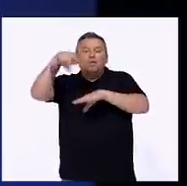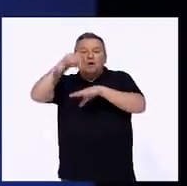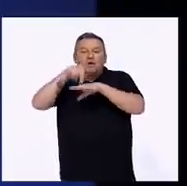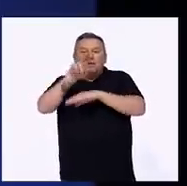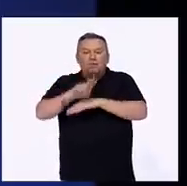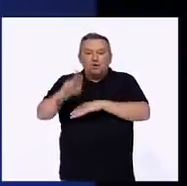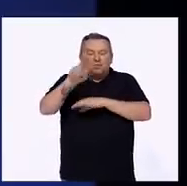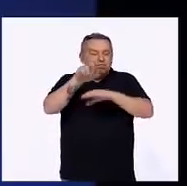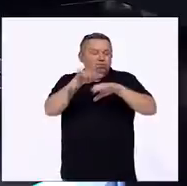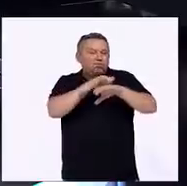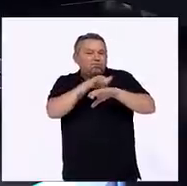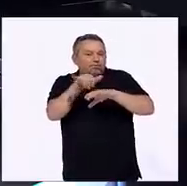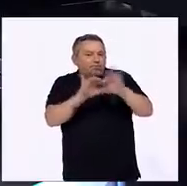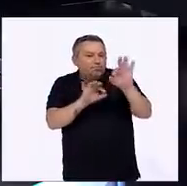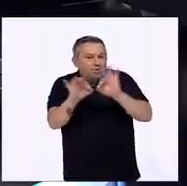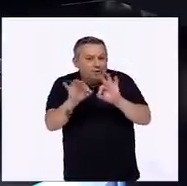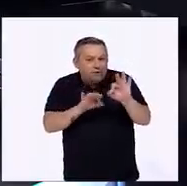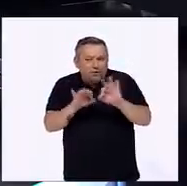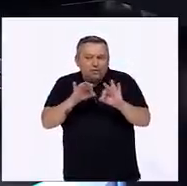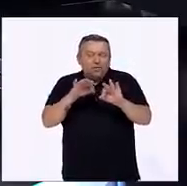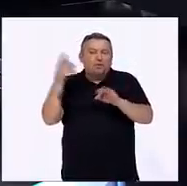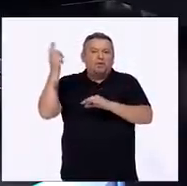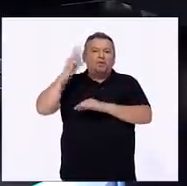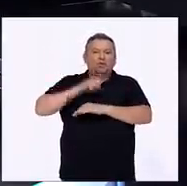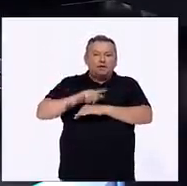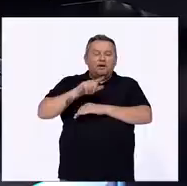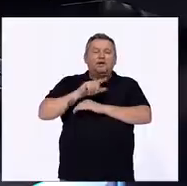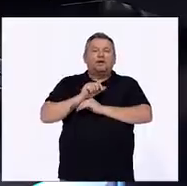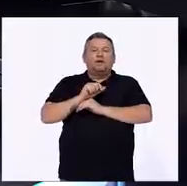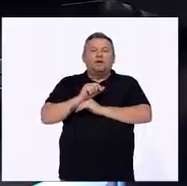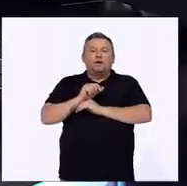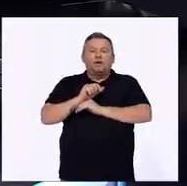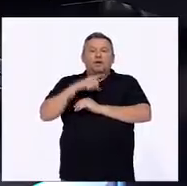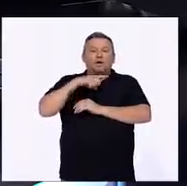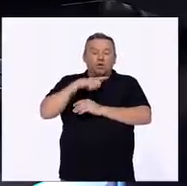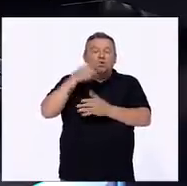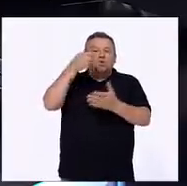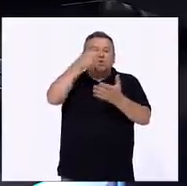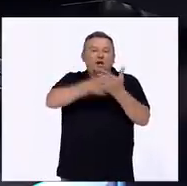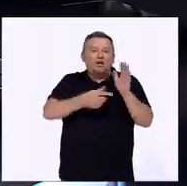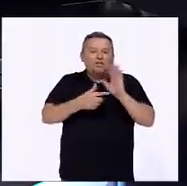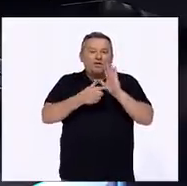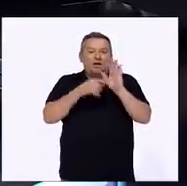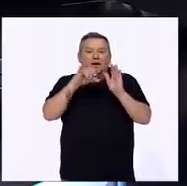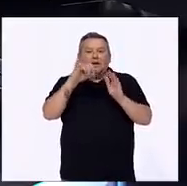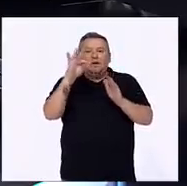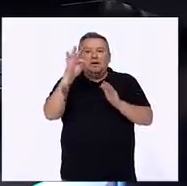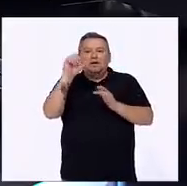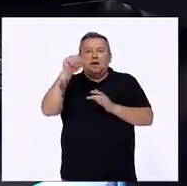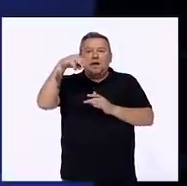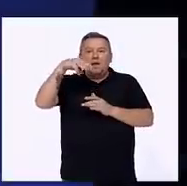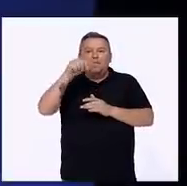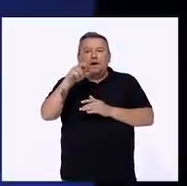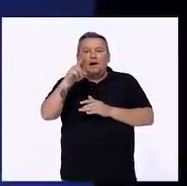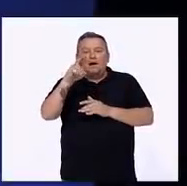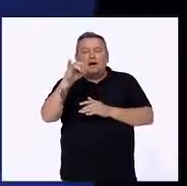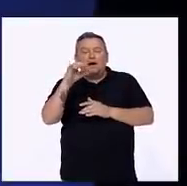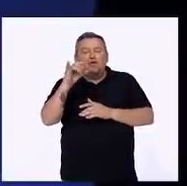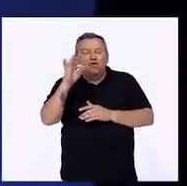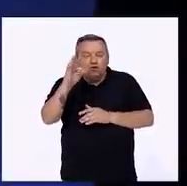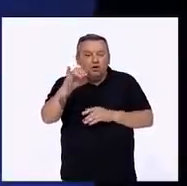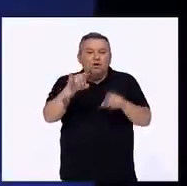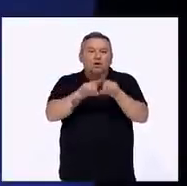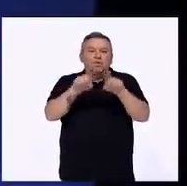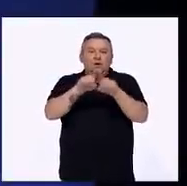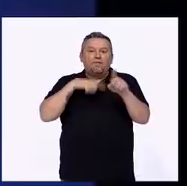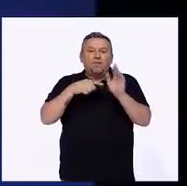no mundo e nessa região para construir saídas pacíficas. Então, o que eu te garanto que o Itamaraty fará? Continuará a sua tradição de